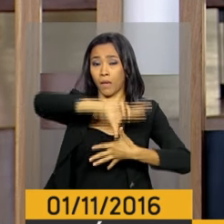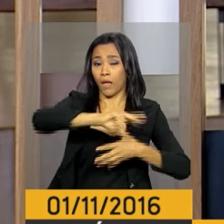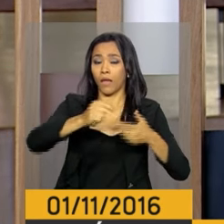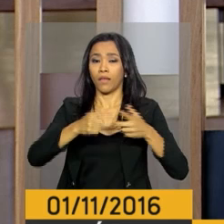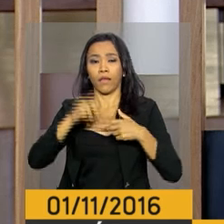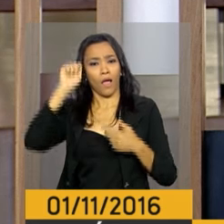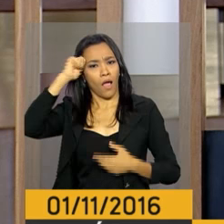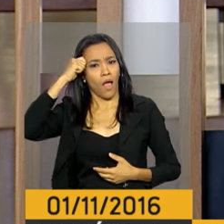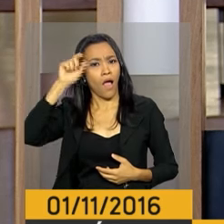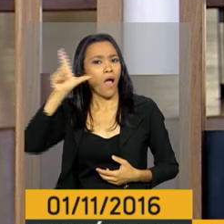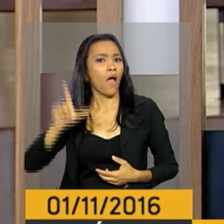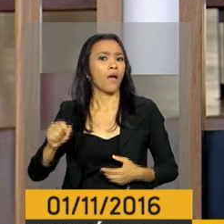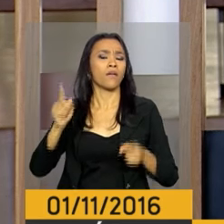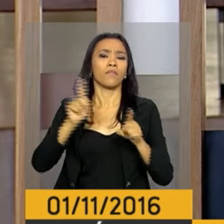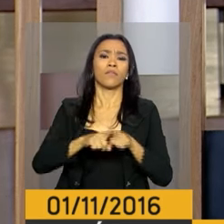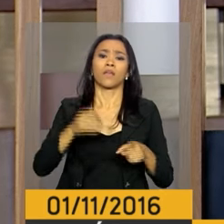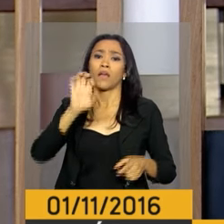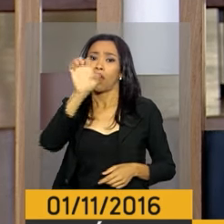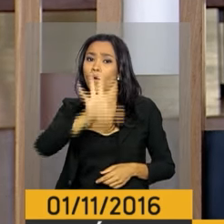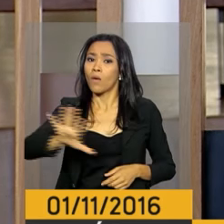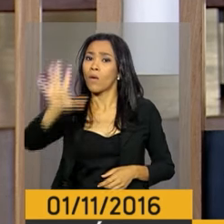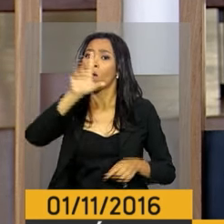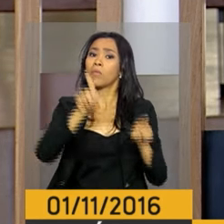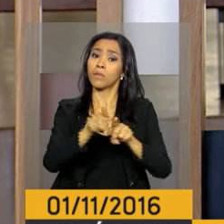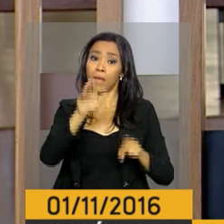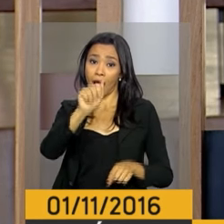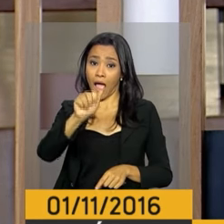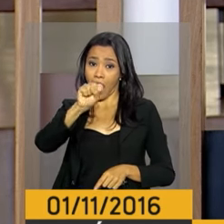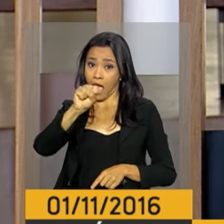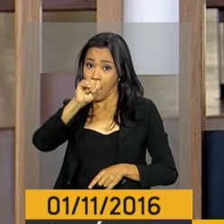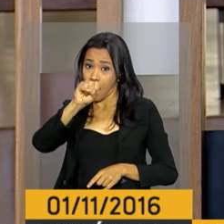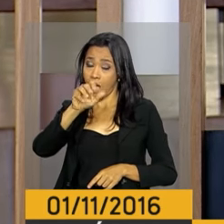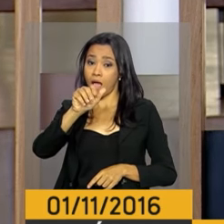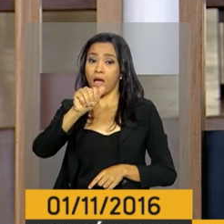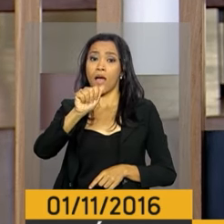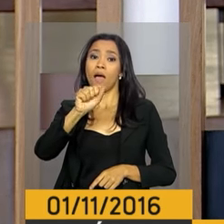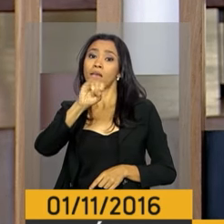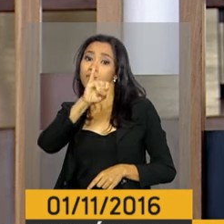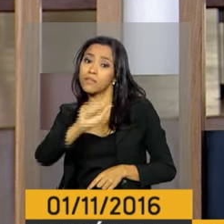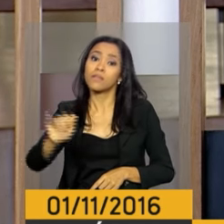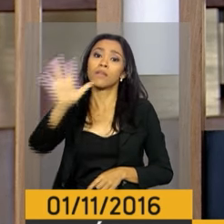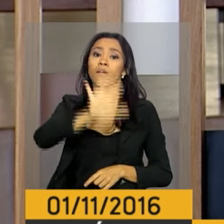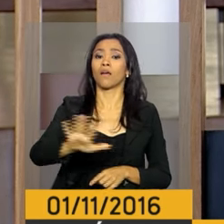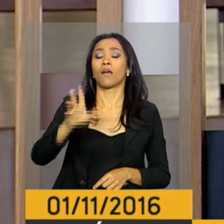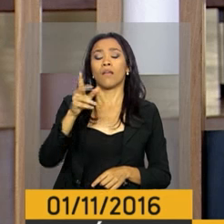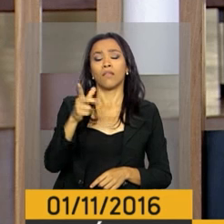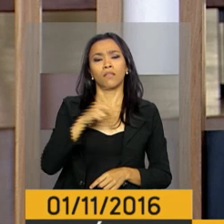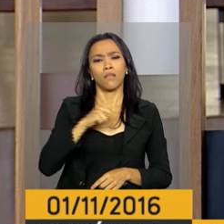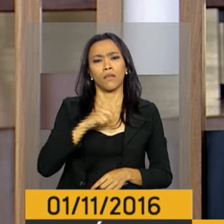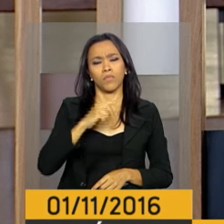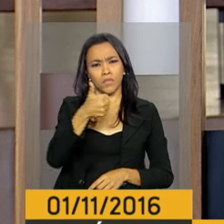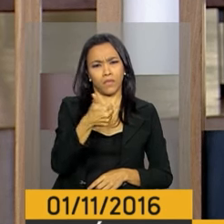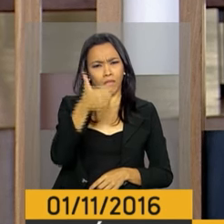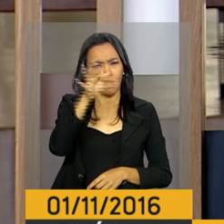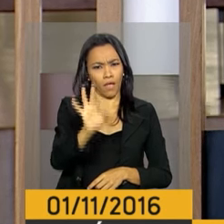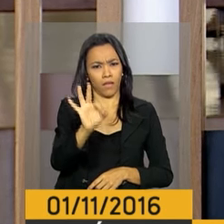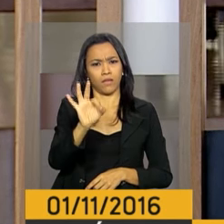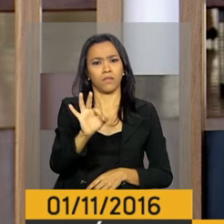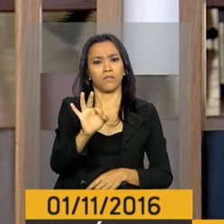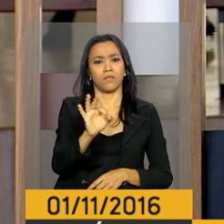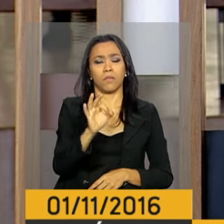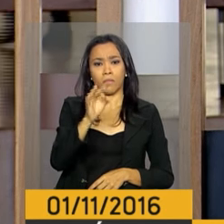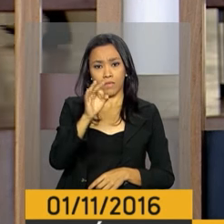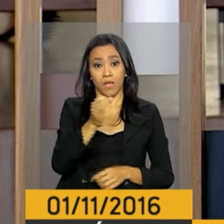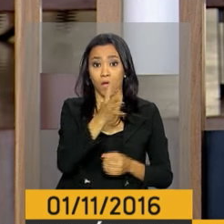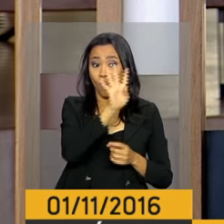África, da Europa e da Ásia. E, ademais disso, hoje temos praticamente 10 observadores. 4